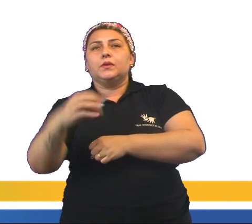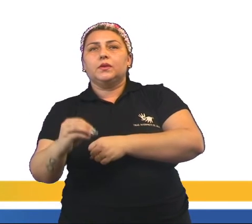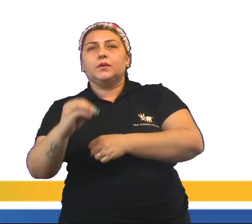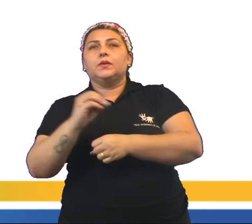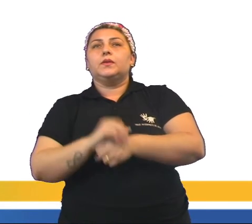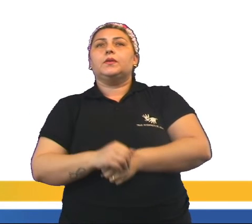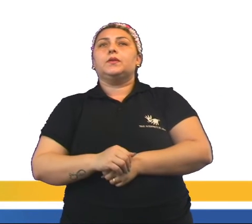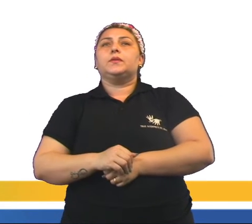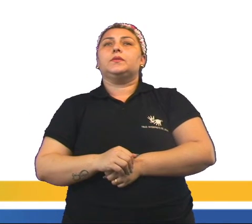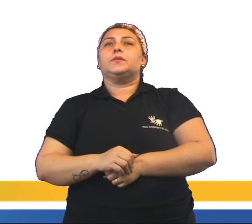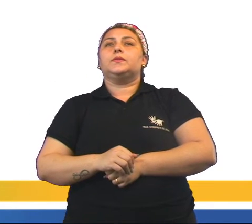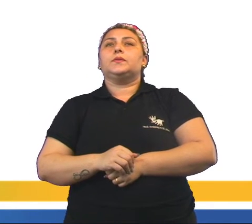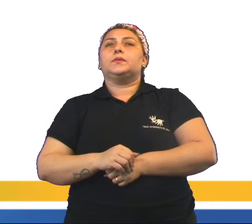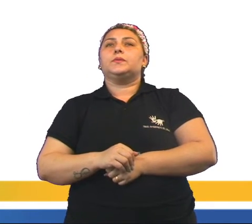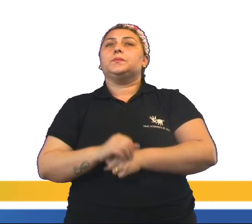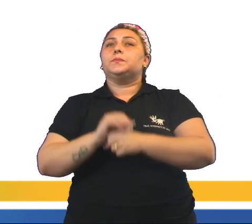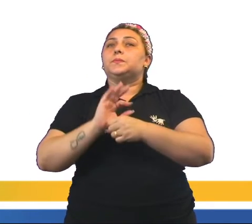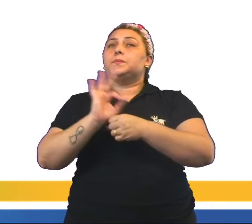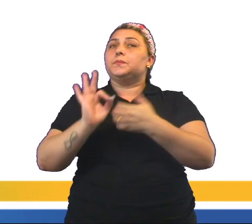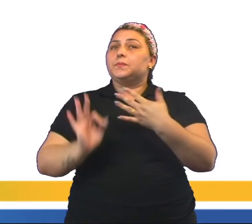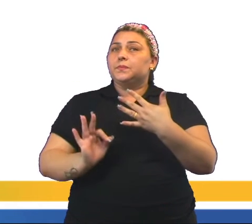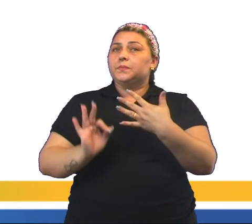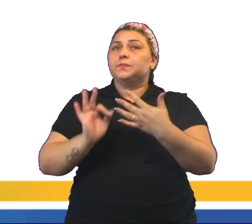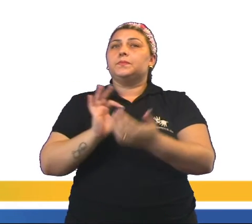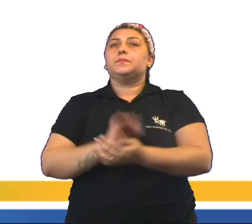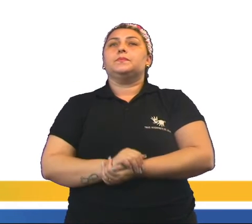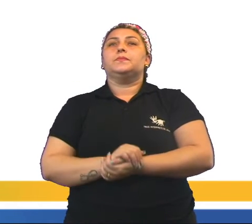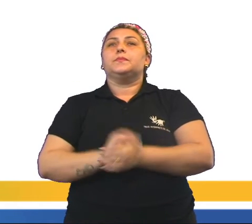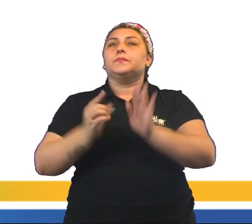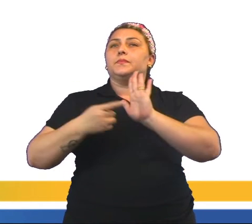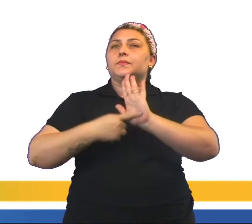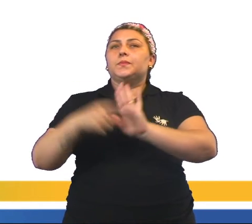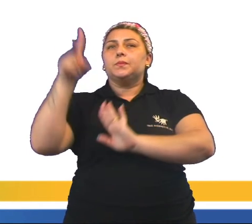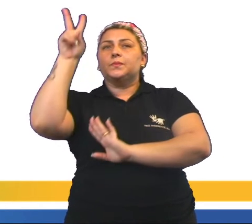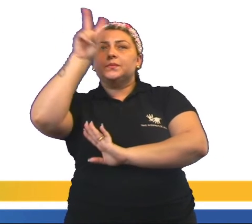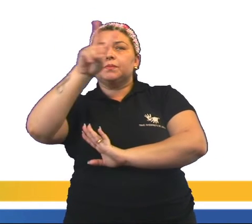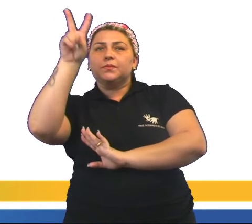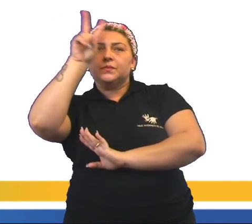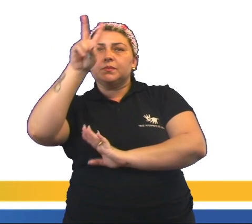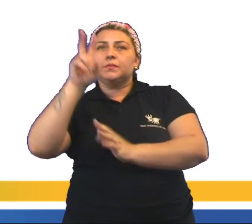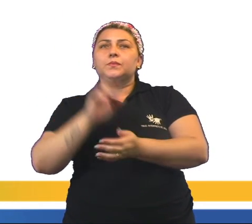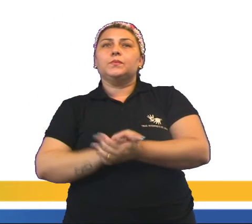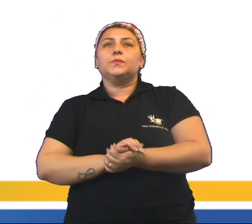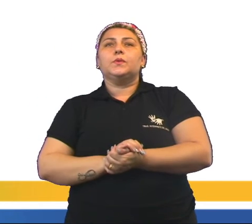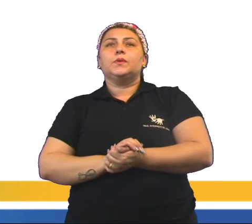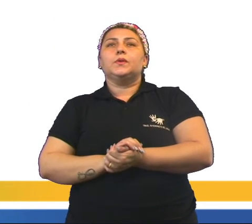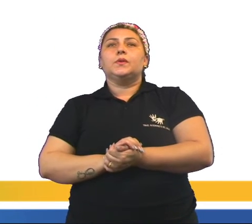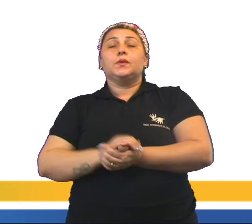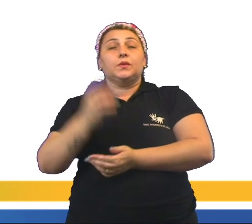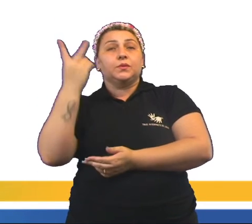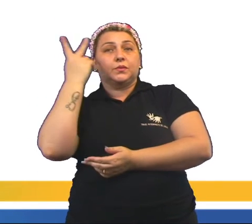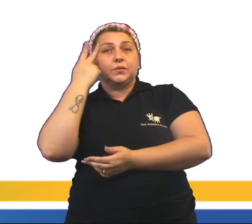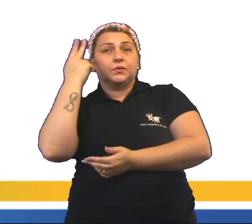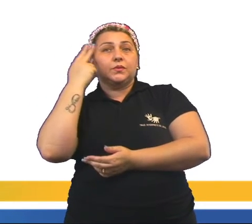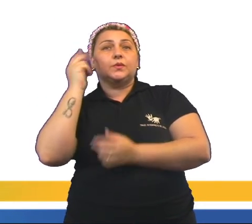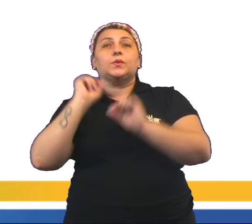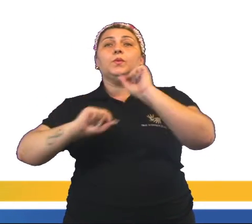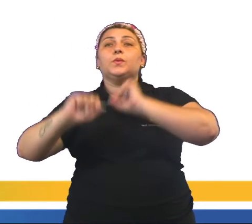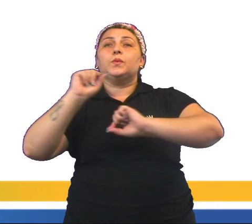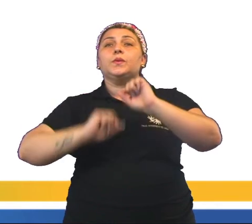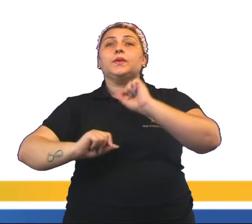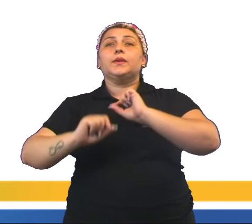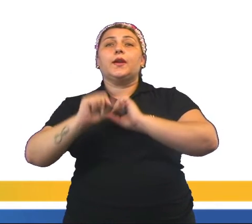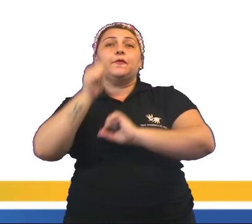1940 reforça os seguintes estereótipos atribuídos historicamente a uma suposta